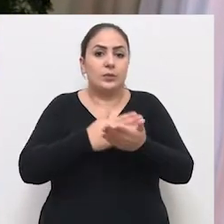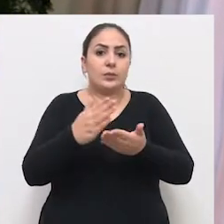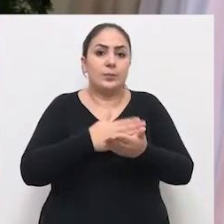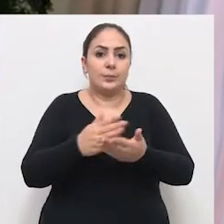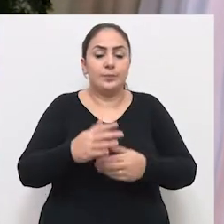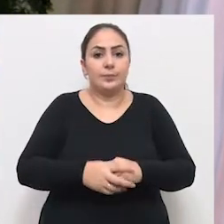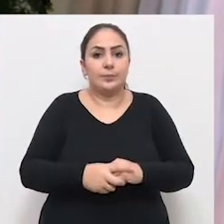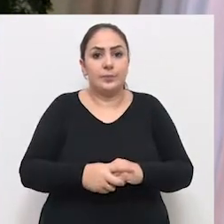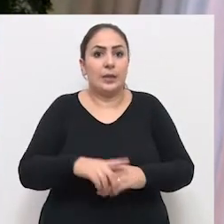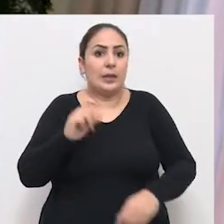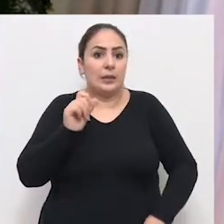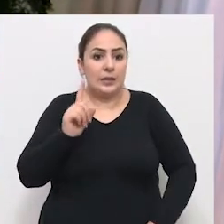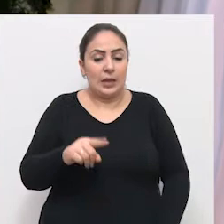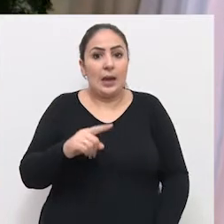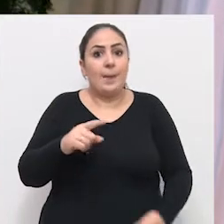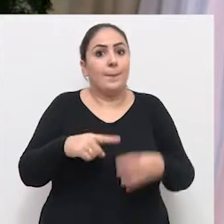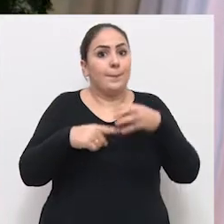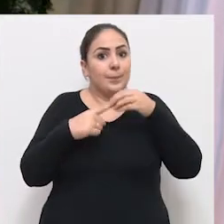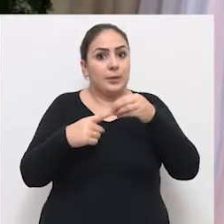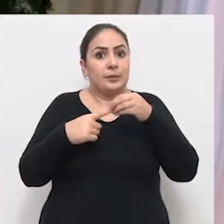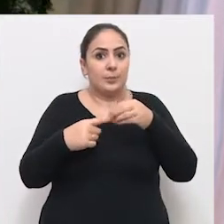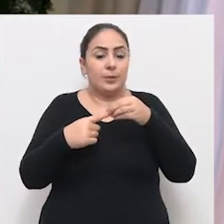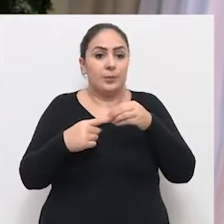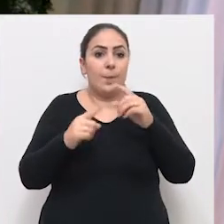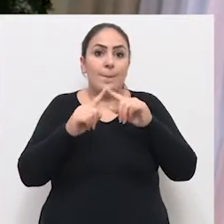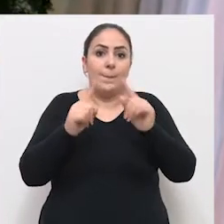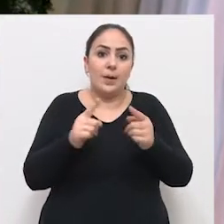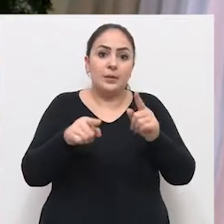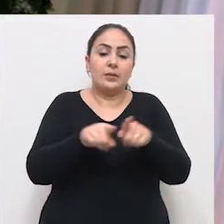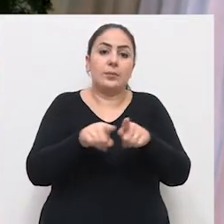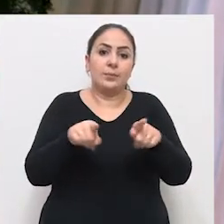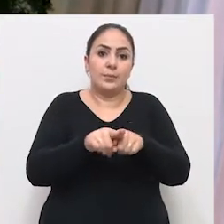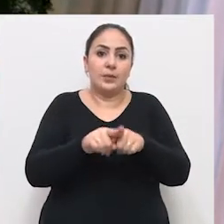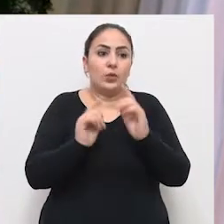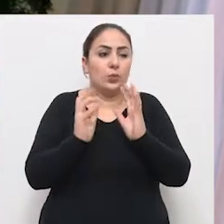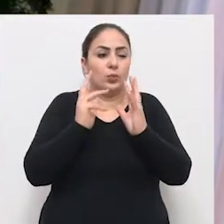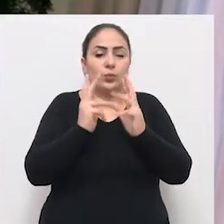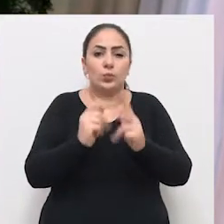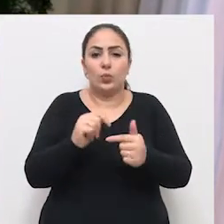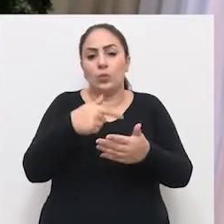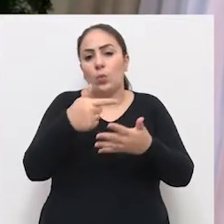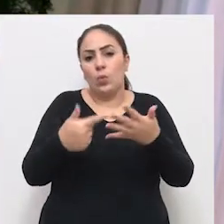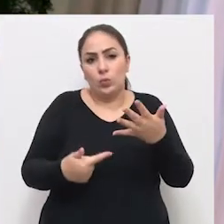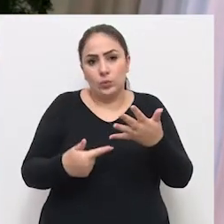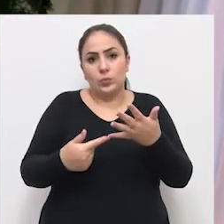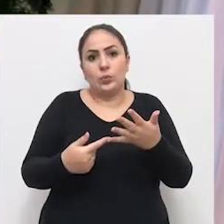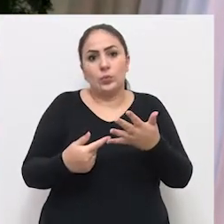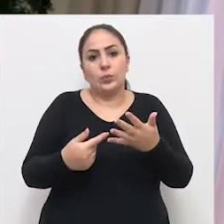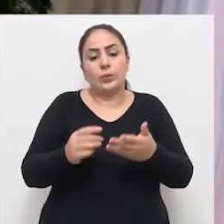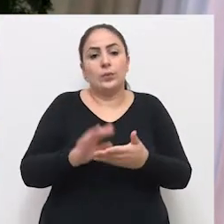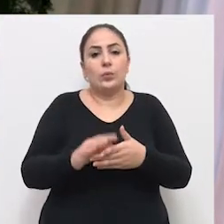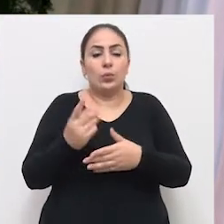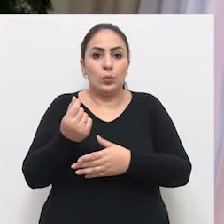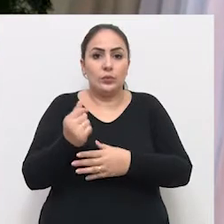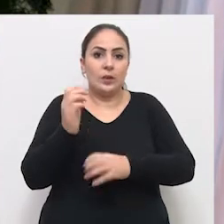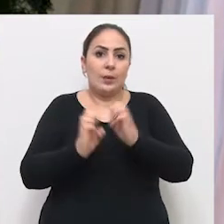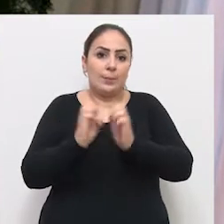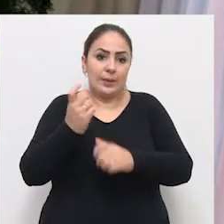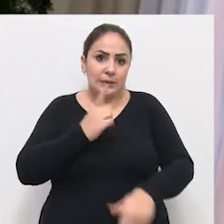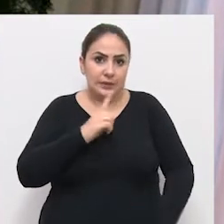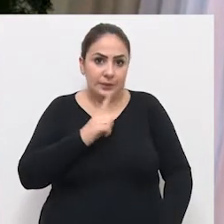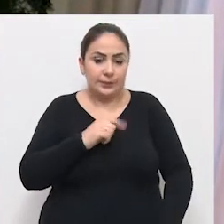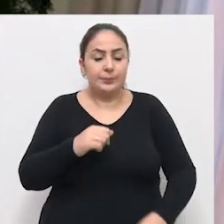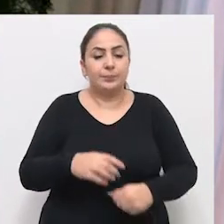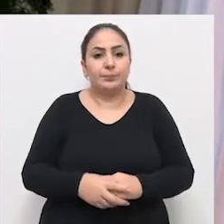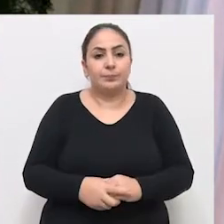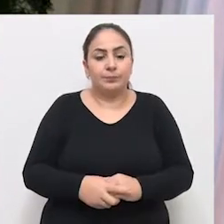colaboradores inicialmente, que são a prioridade, mas também com todos os outros custos que a